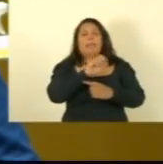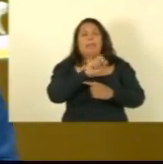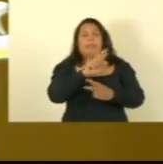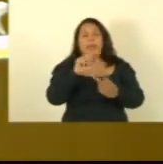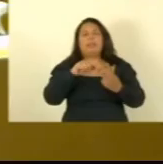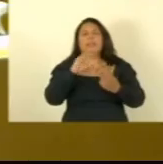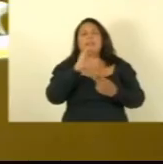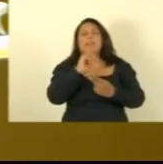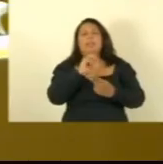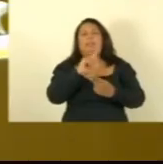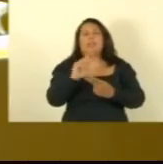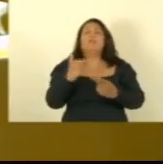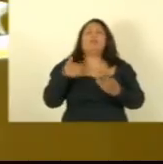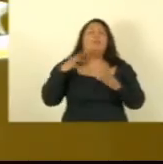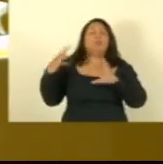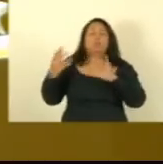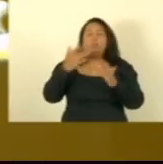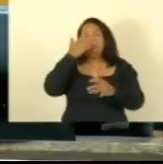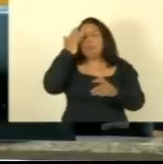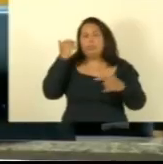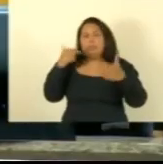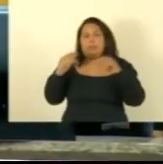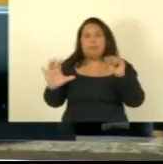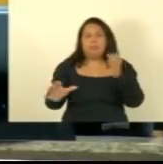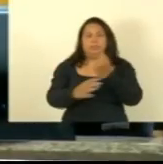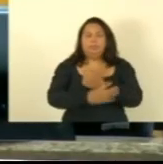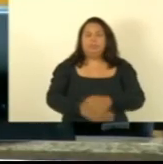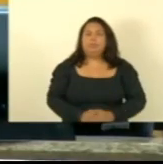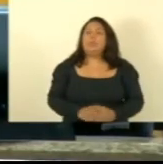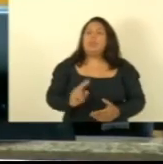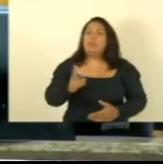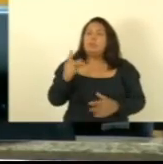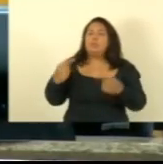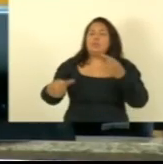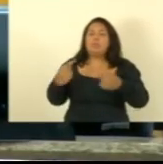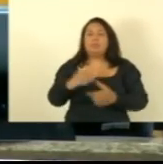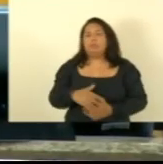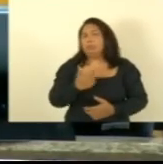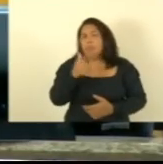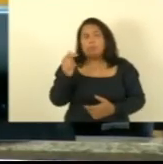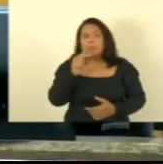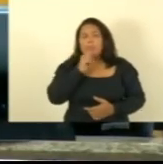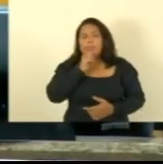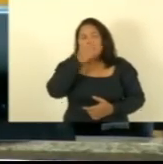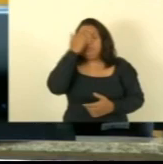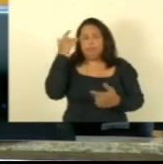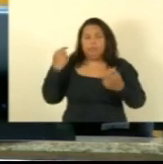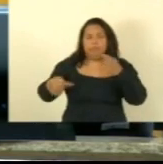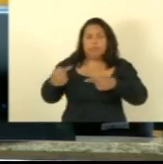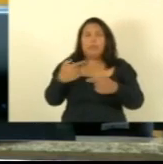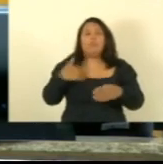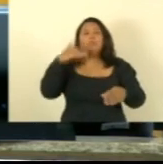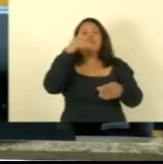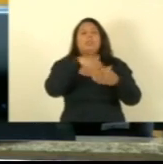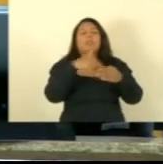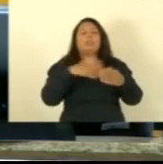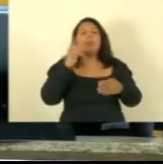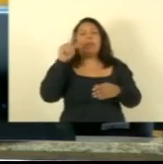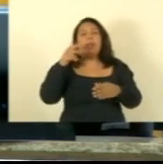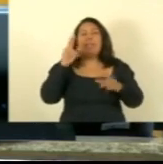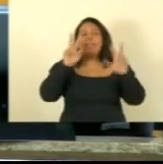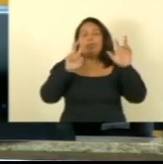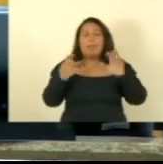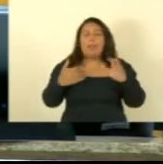segurança. Ok, continua a discussão. Não havendo quem queira discutir, em votação, por se tratar